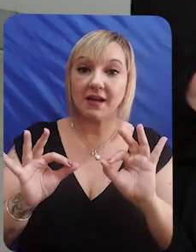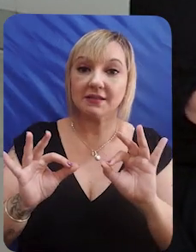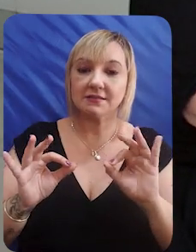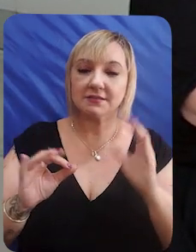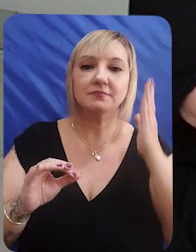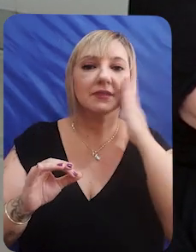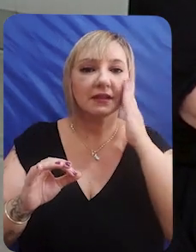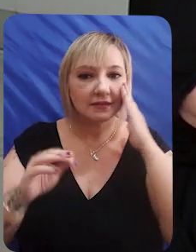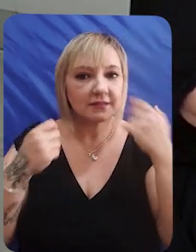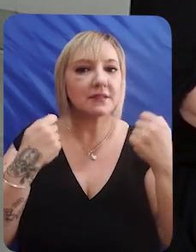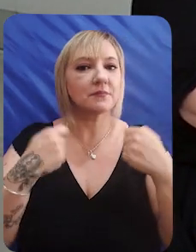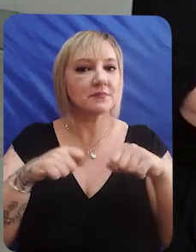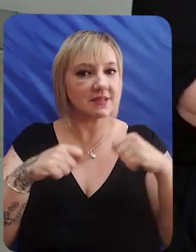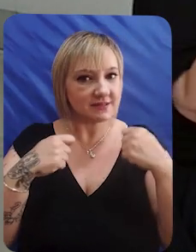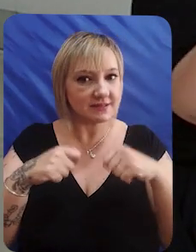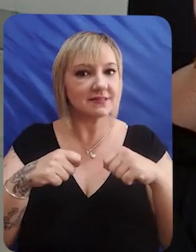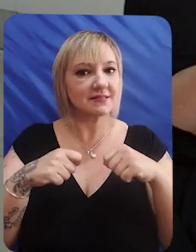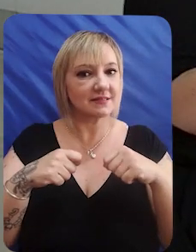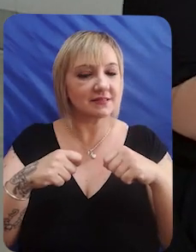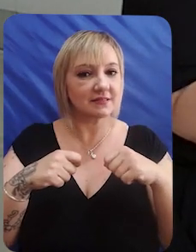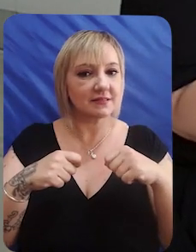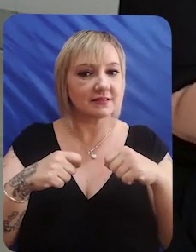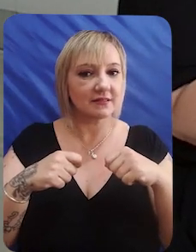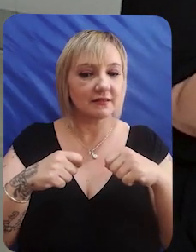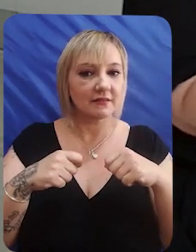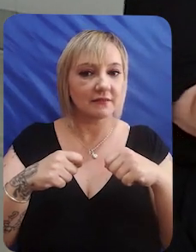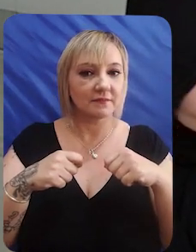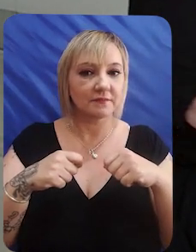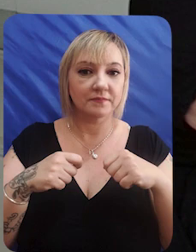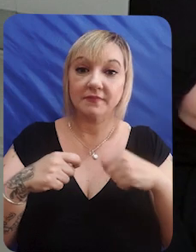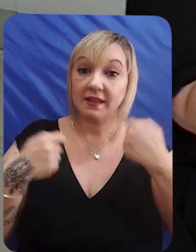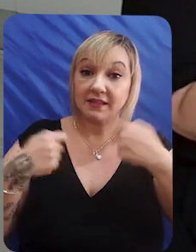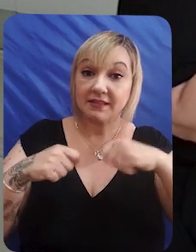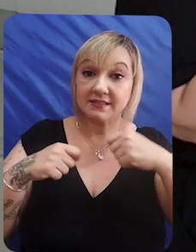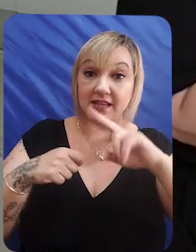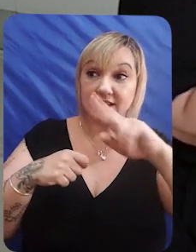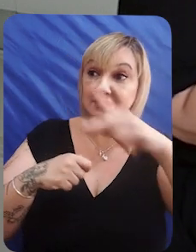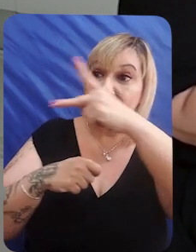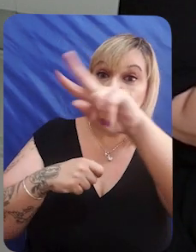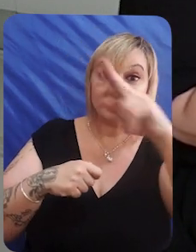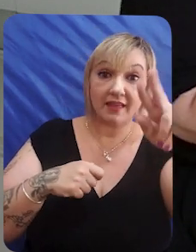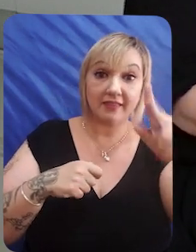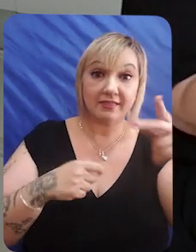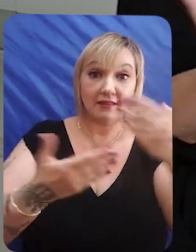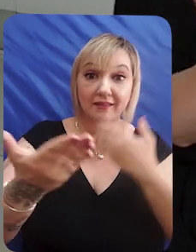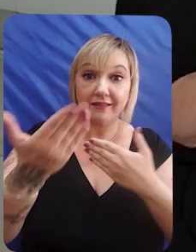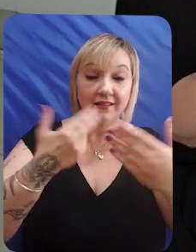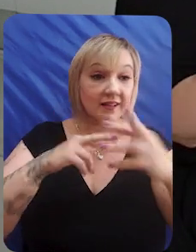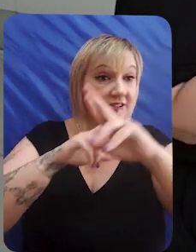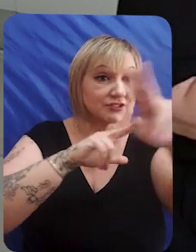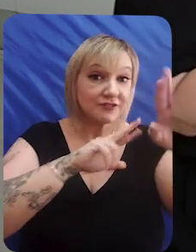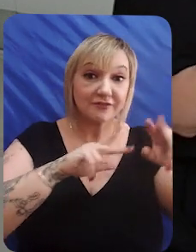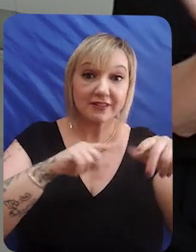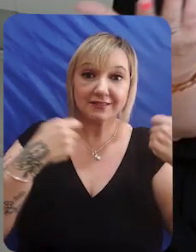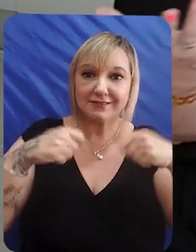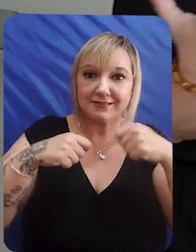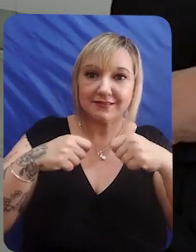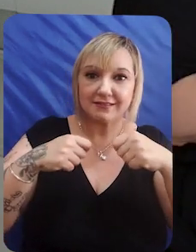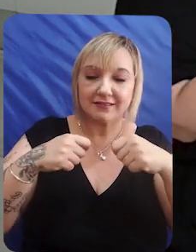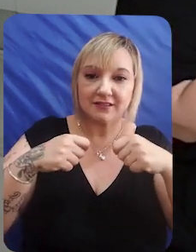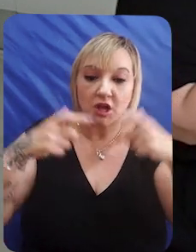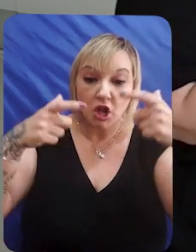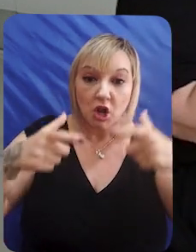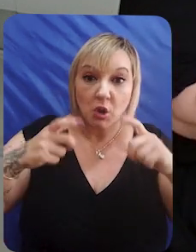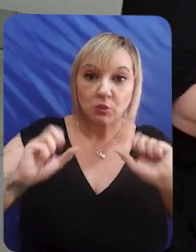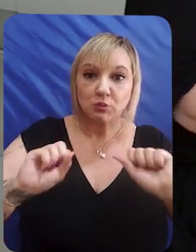tem que entender, né, que às vezes a tua necessidade é diferente dele e vice-versa. Claro. E a gente tá ali, é uma casa de